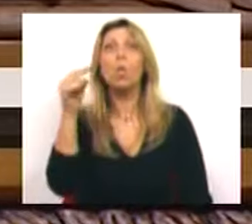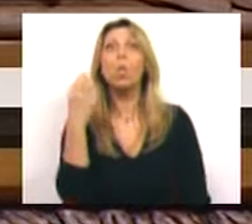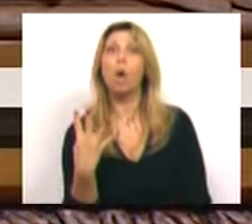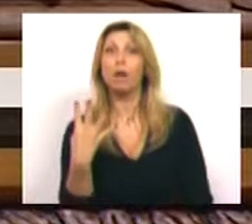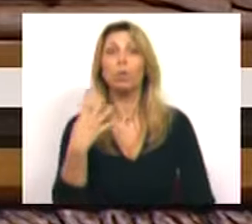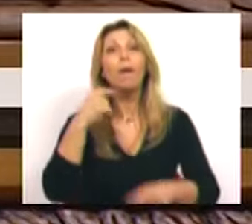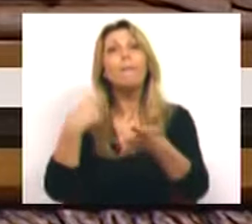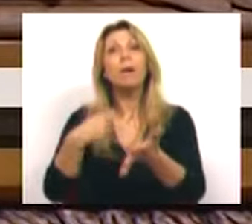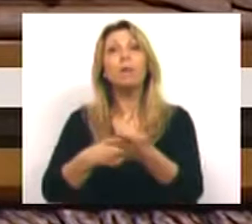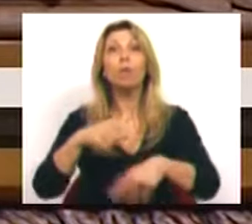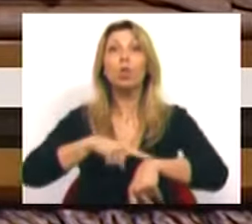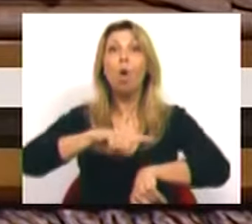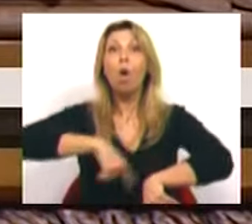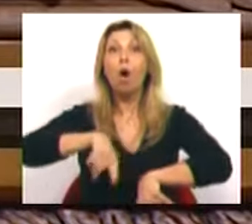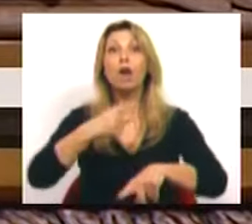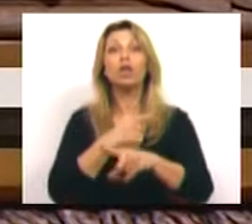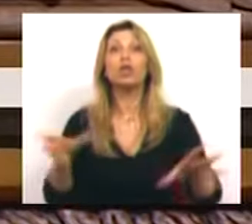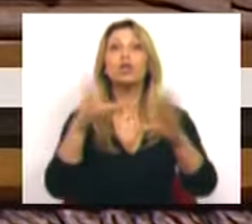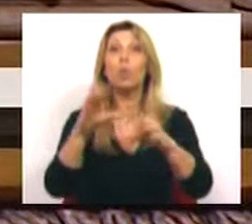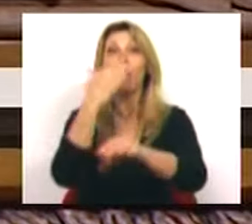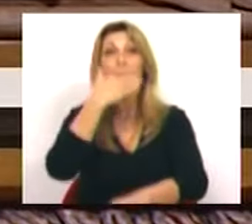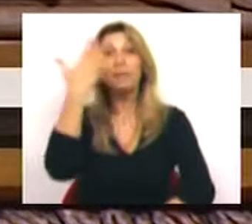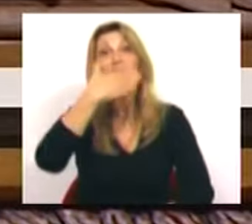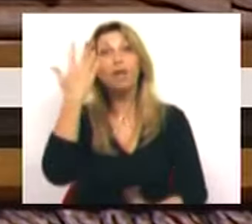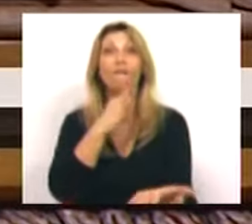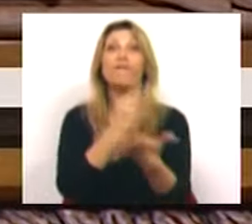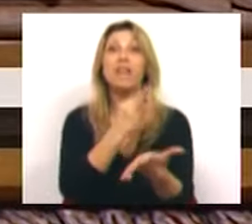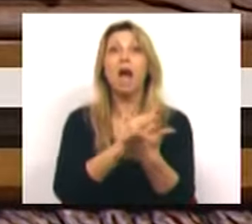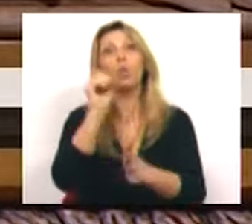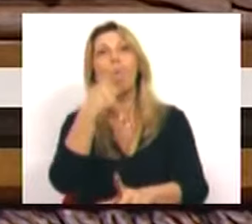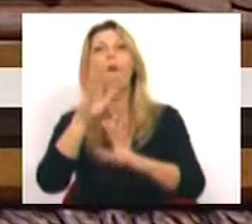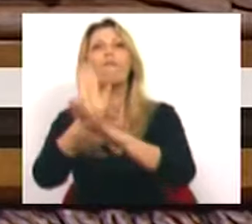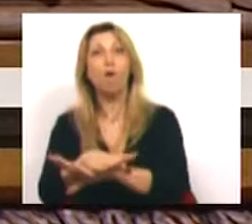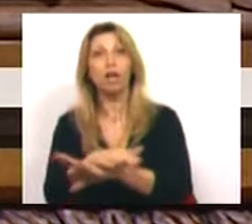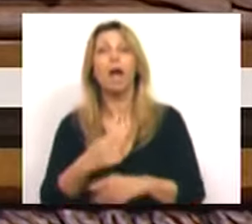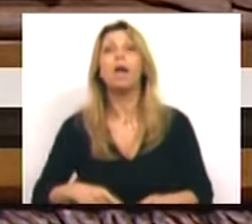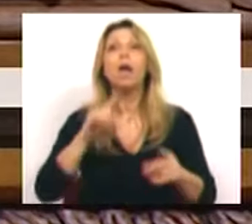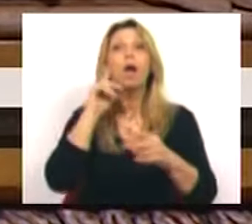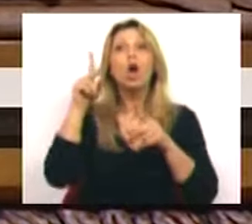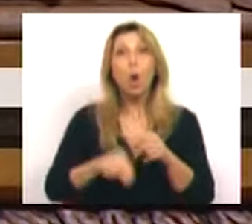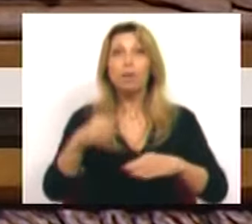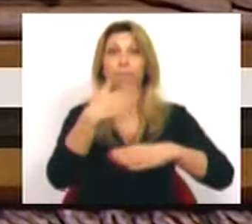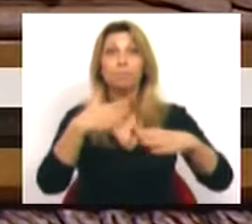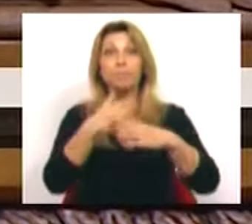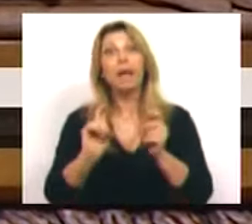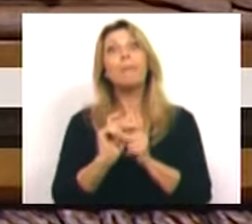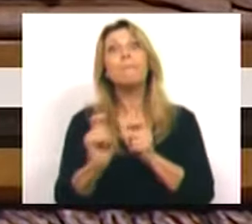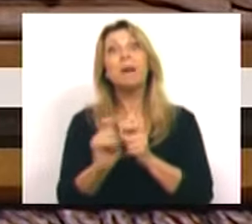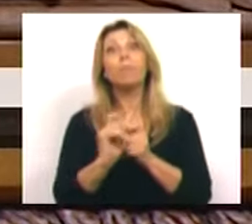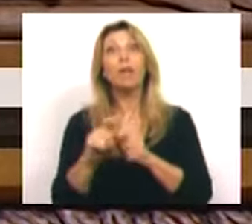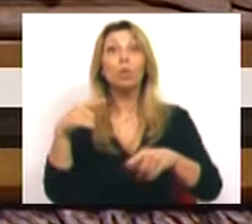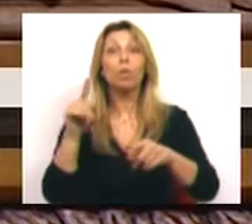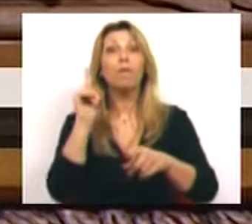trabalho extraordinário em dias feriados e de folga, o corte para metade do valor do pagamento do trabalho